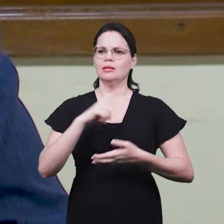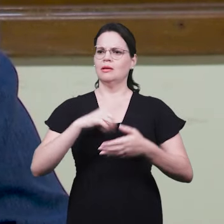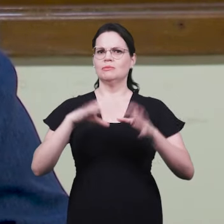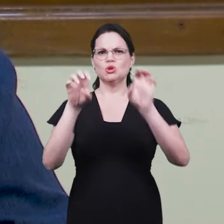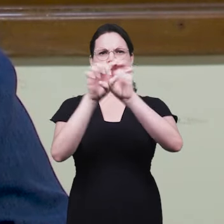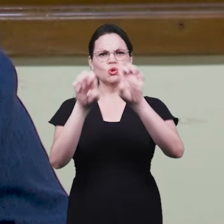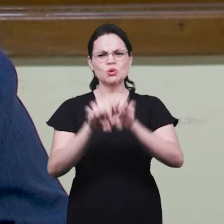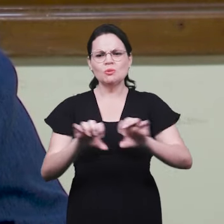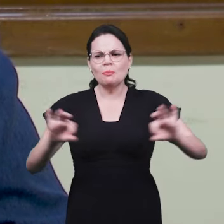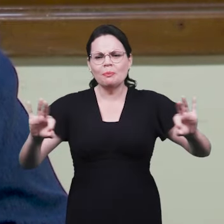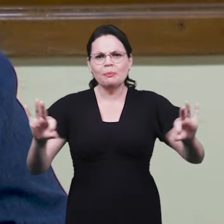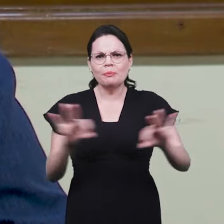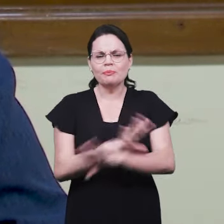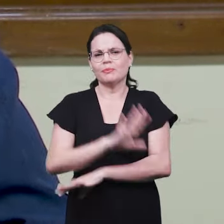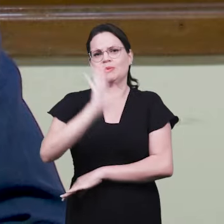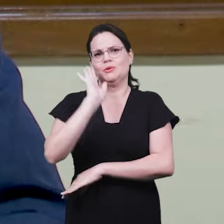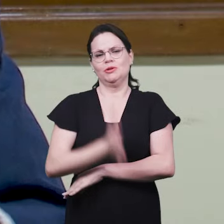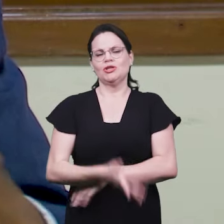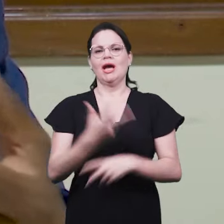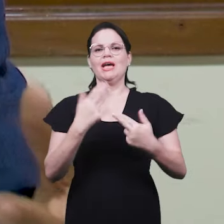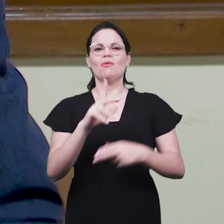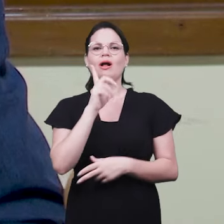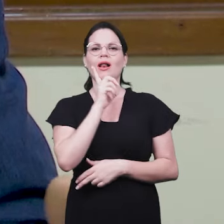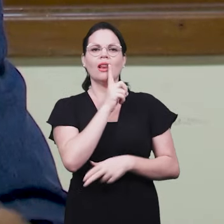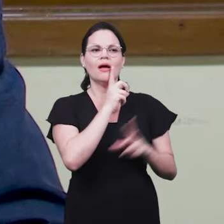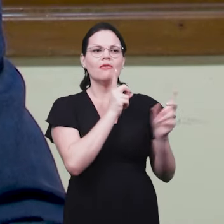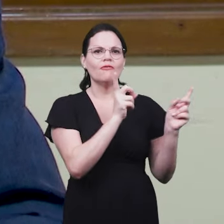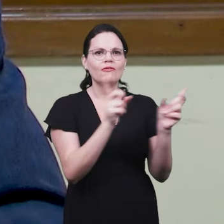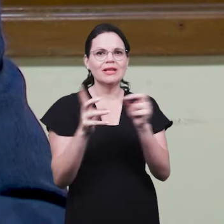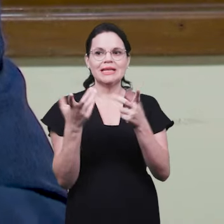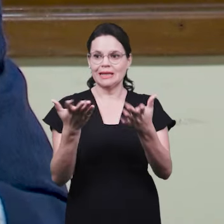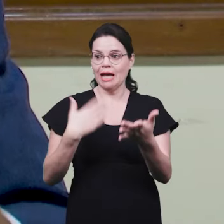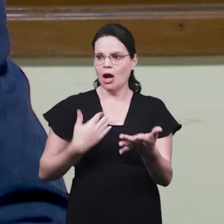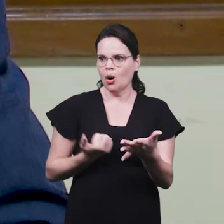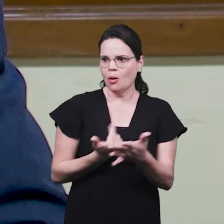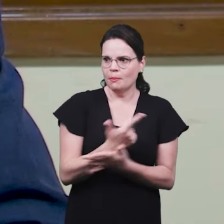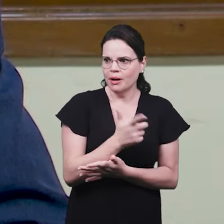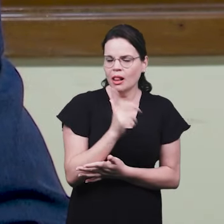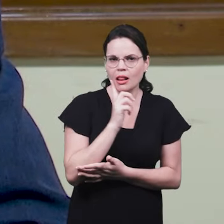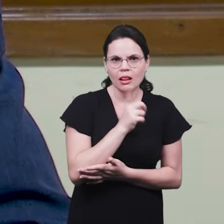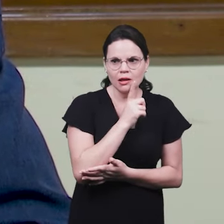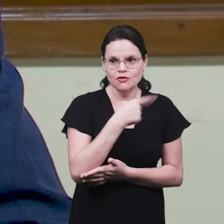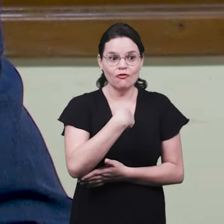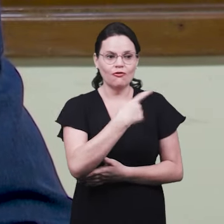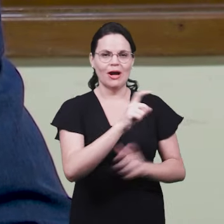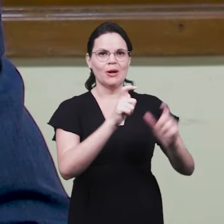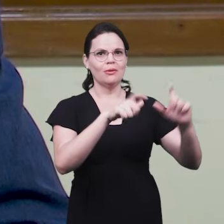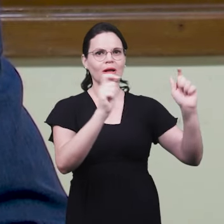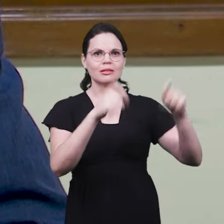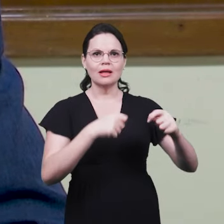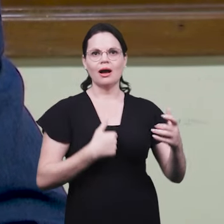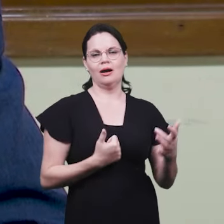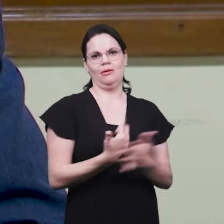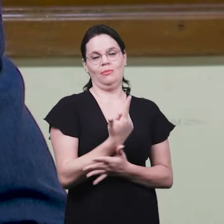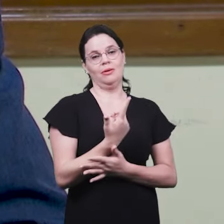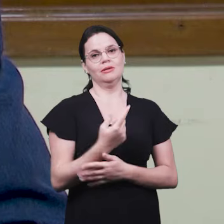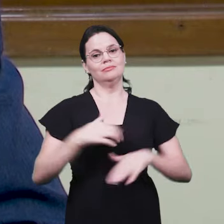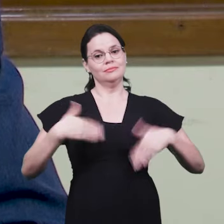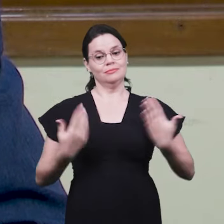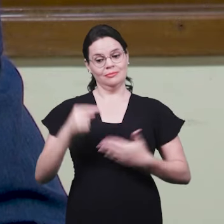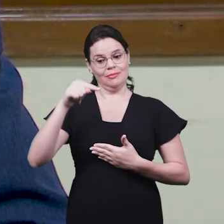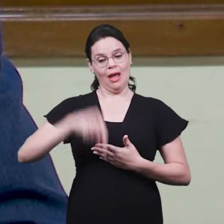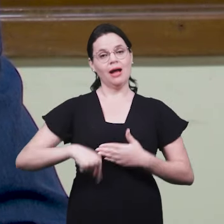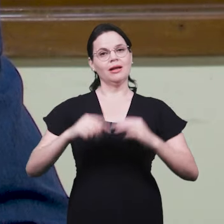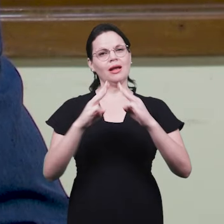para que isso funcione, como as cantinas, que às vezes alguém quer fazer um lanche extra. Então, na verdade, o Manaim